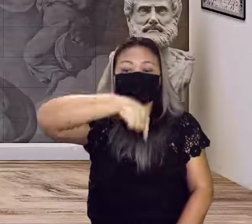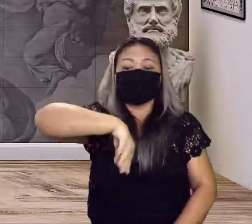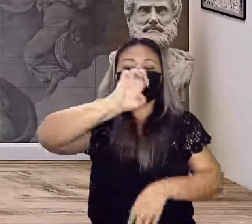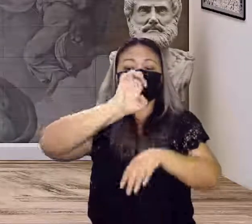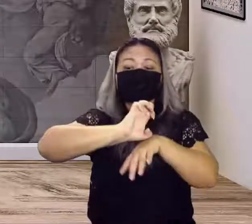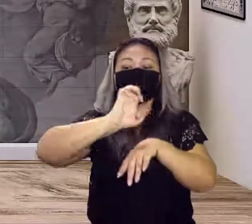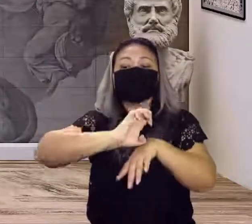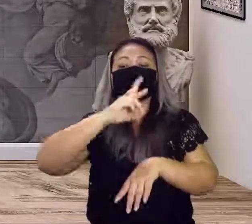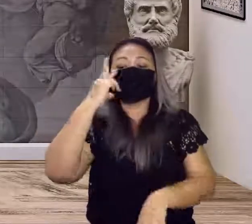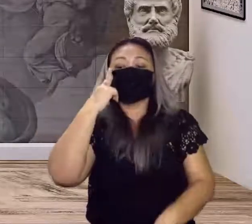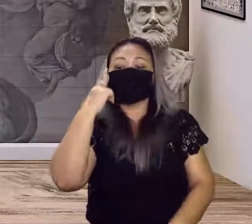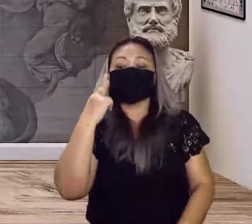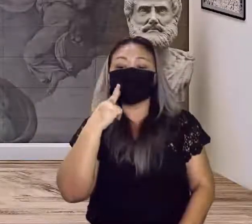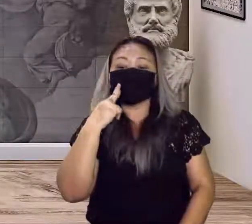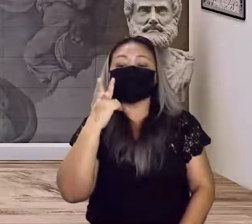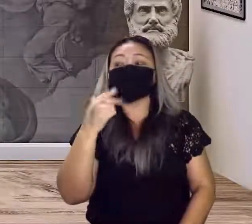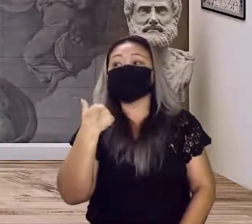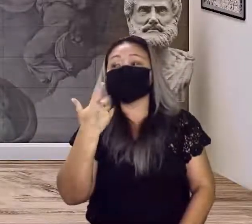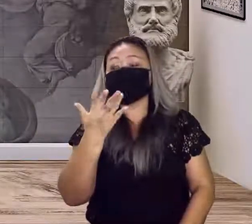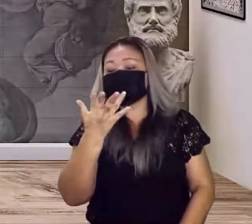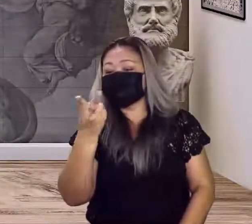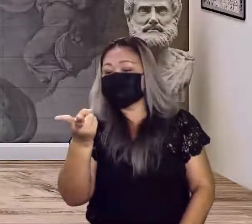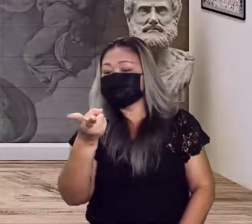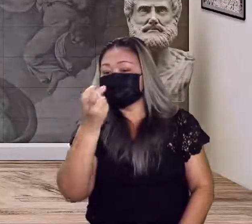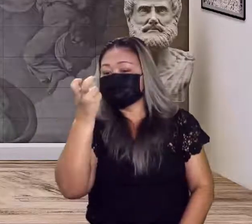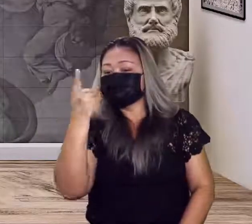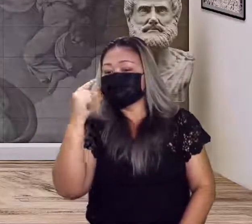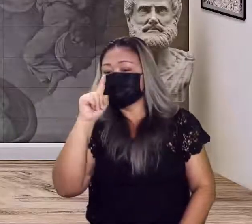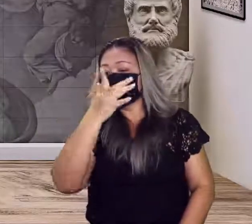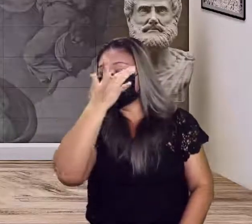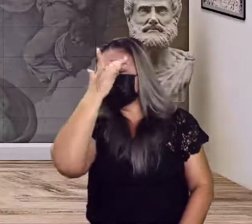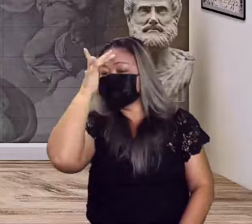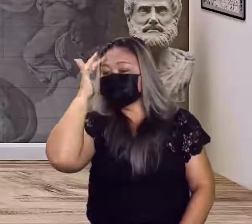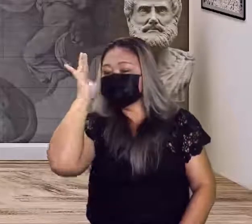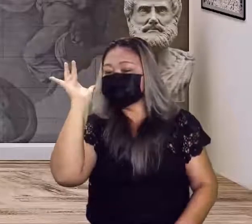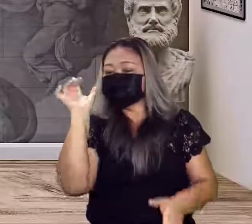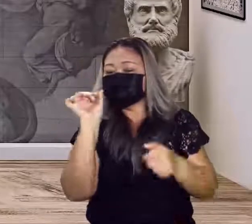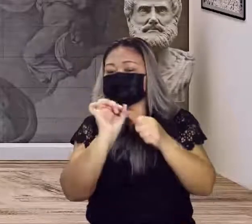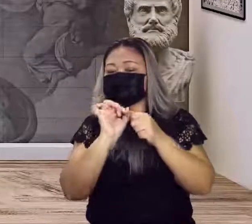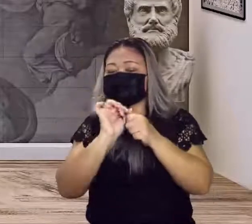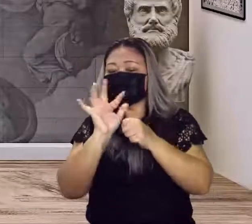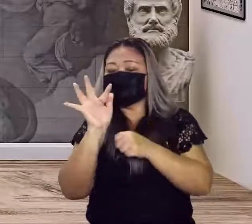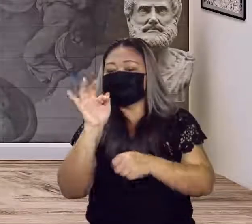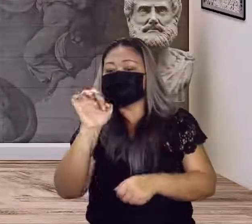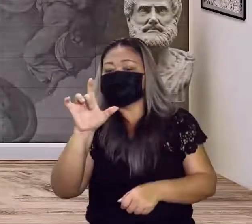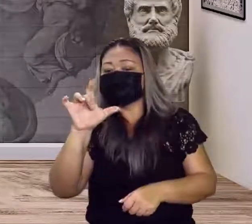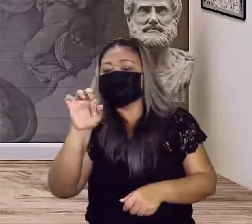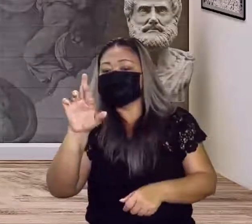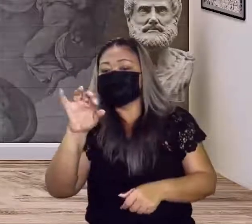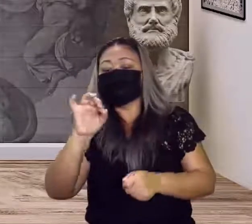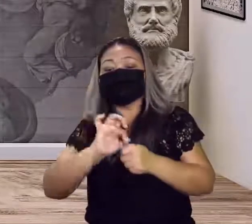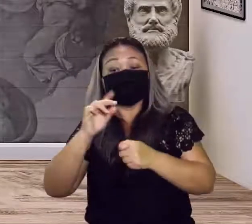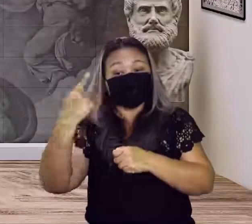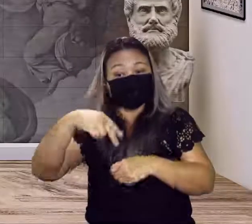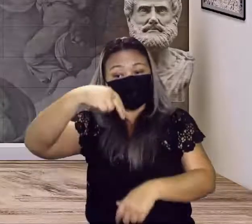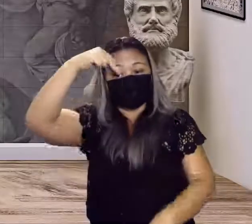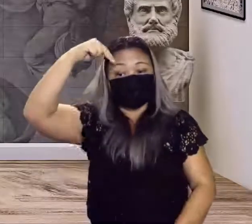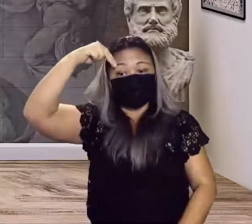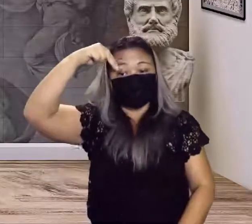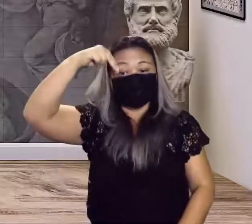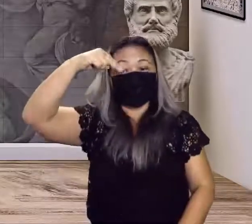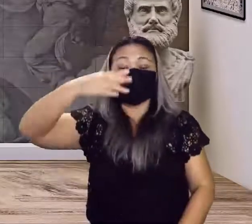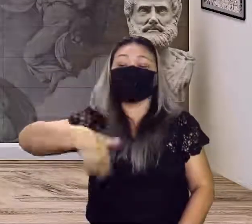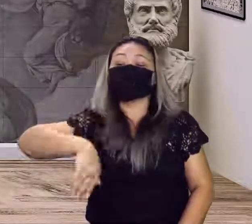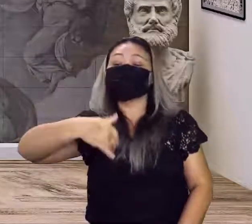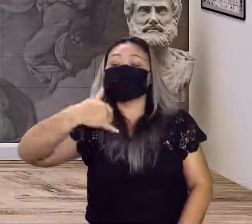estado de Rondônia. Você percebe? É quão bonito as pessoas quando falam, né, do folclore do norte, folclore do